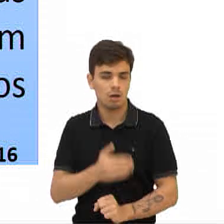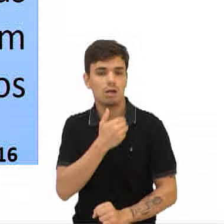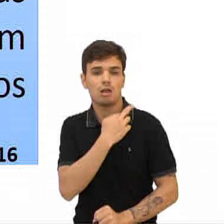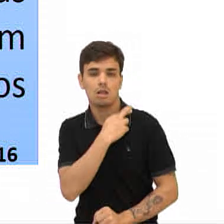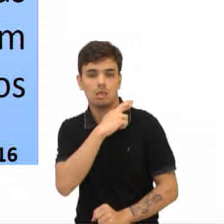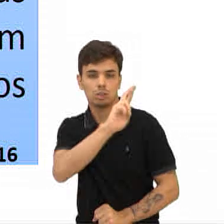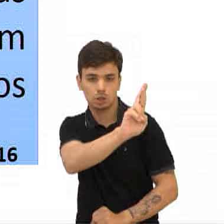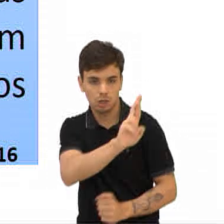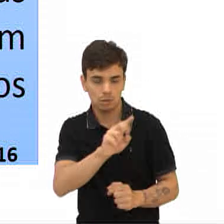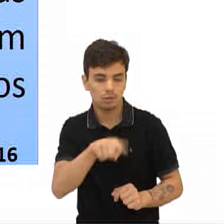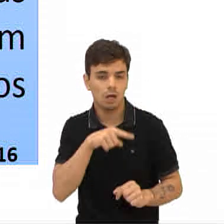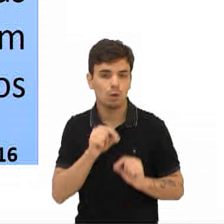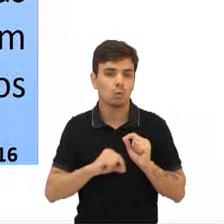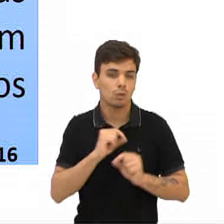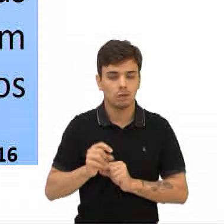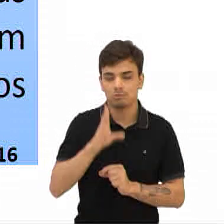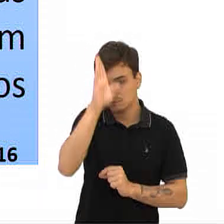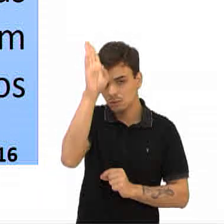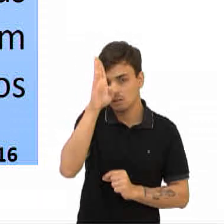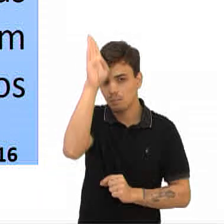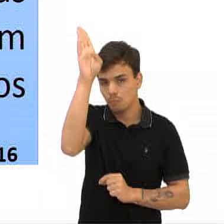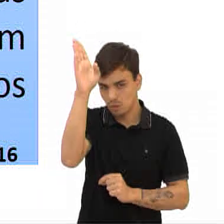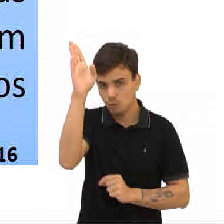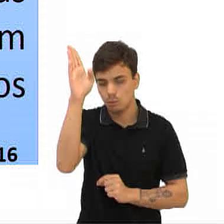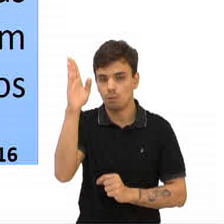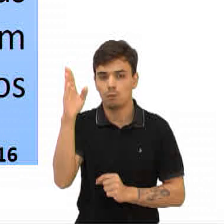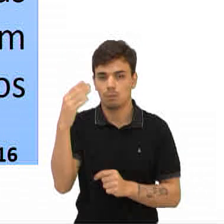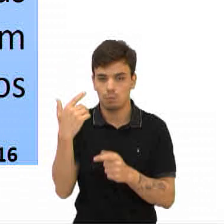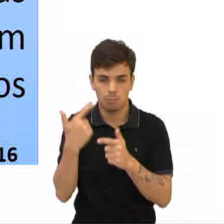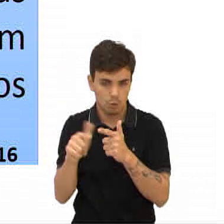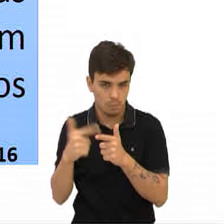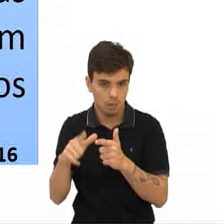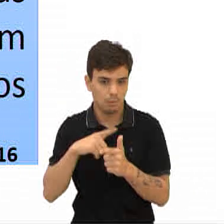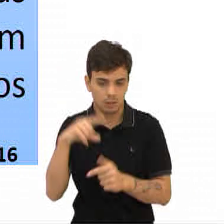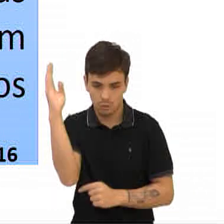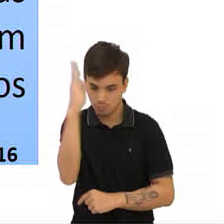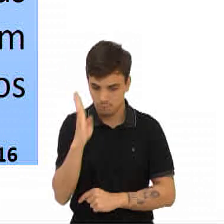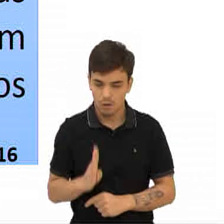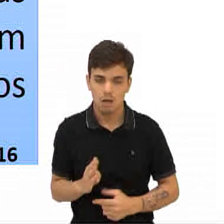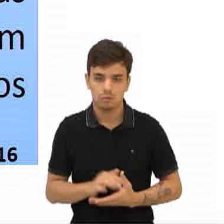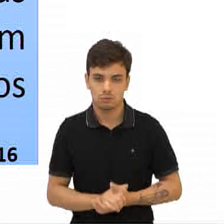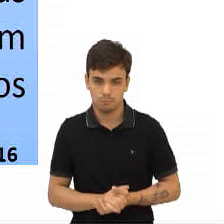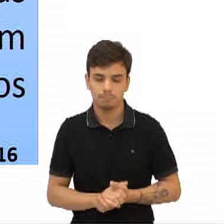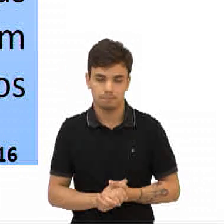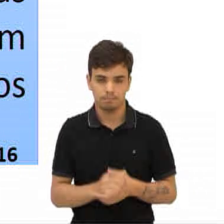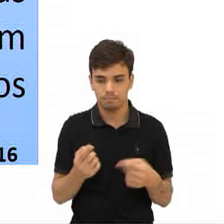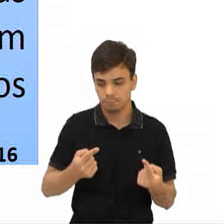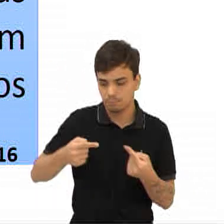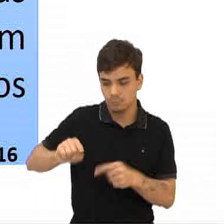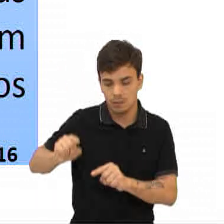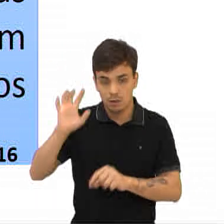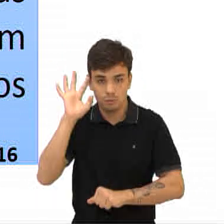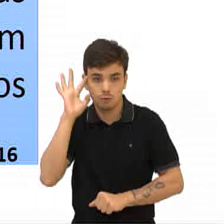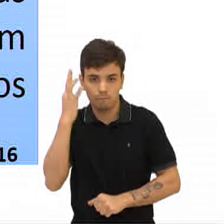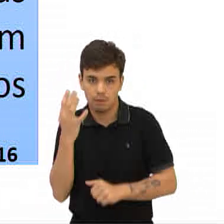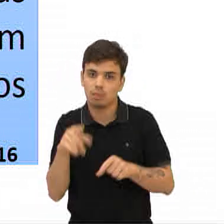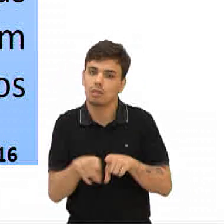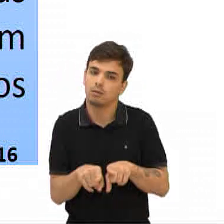dos principais problemas que o Brasil foi convidado a administrar, combater e